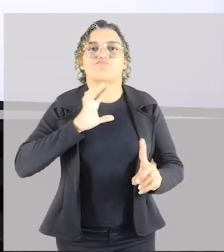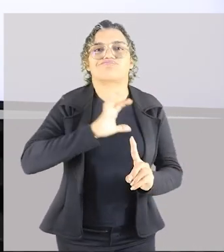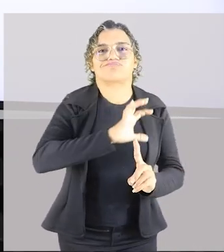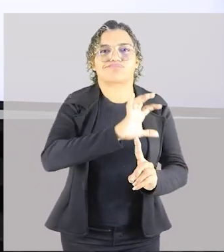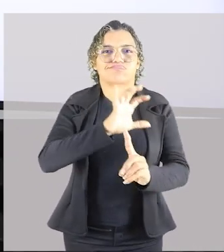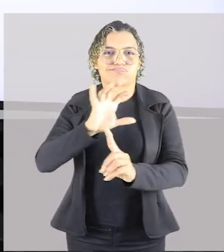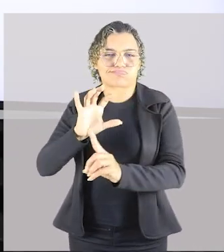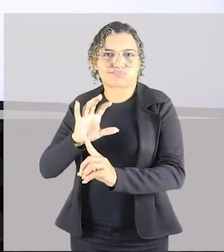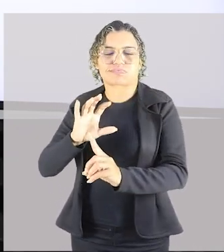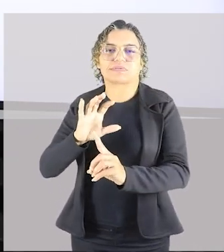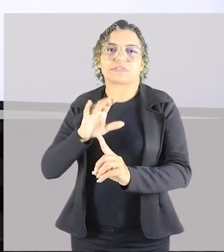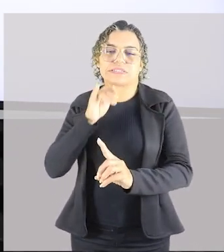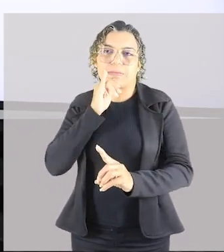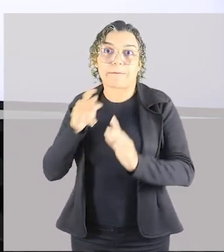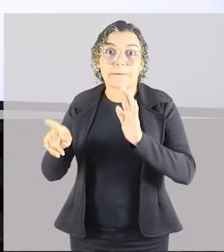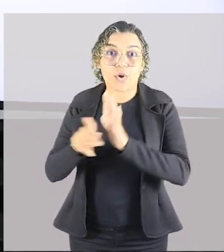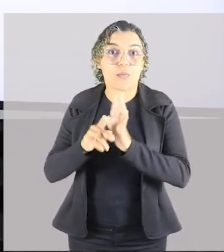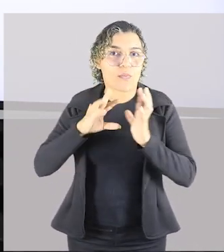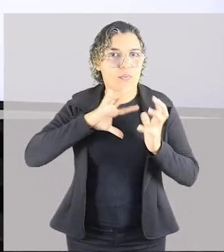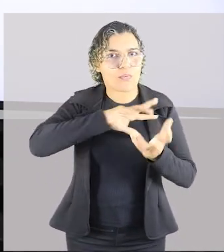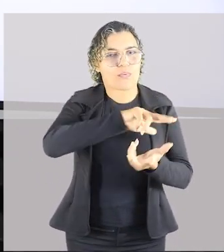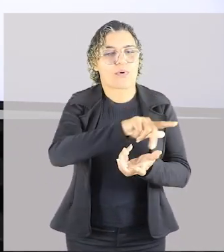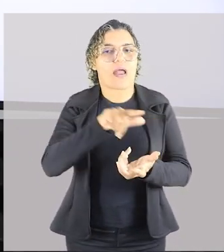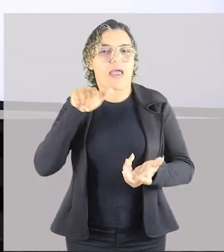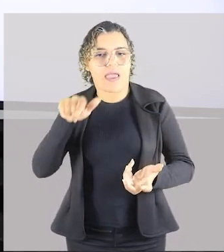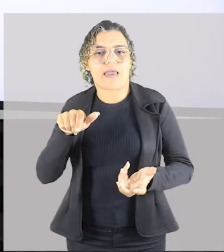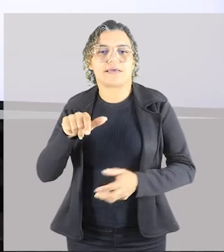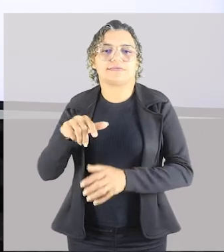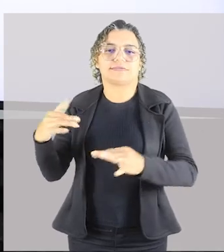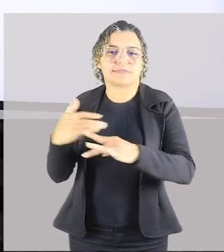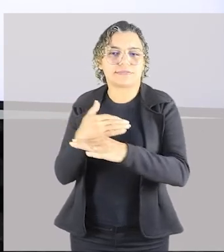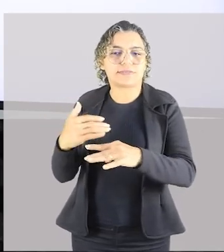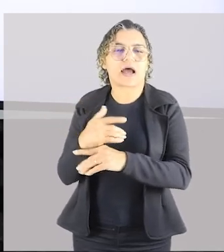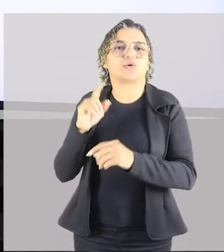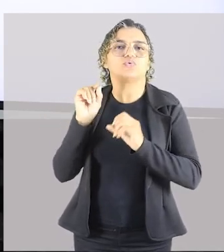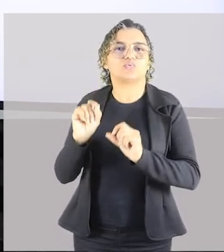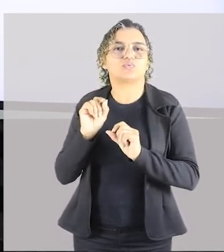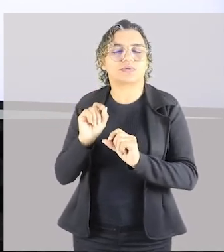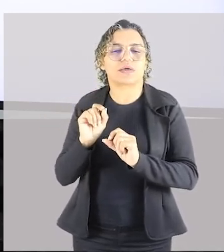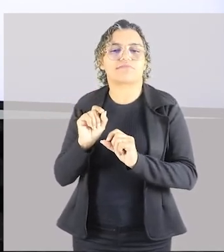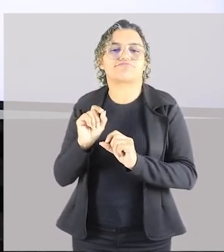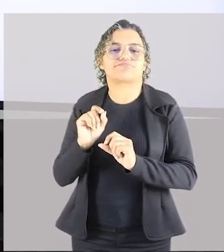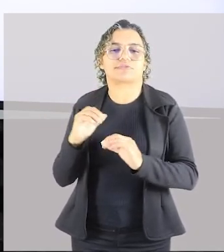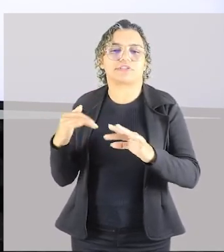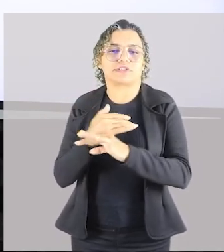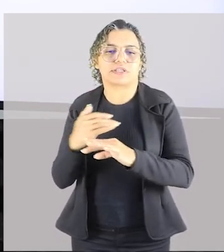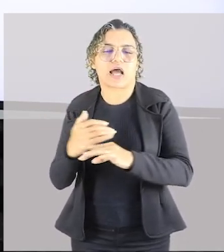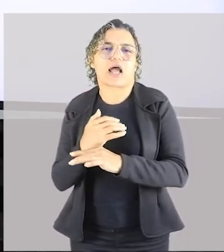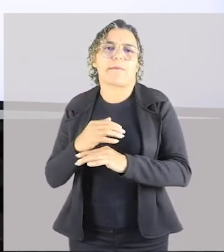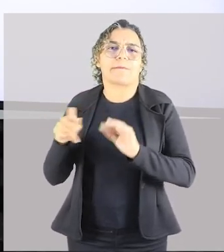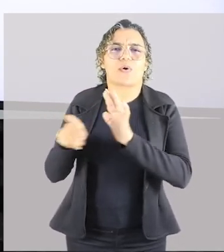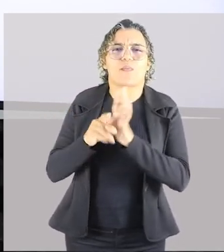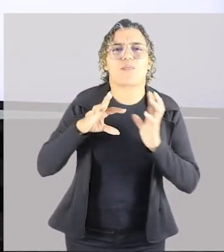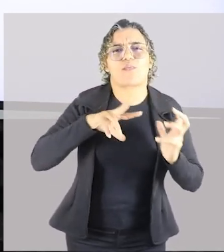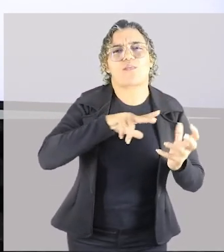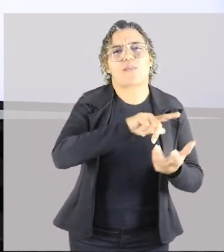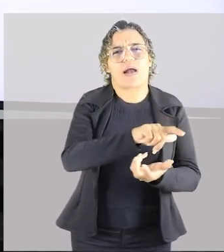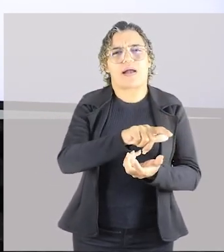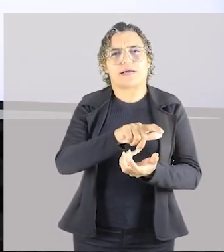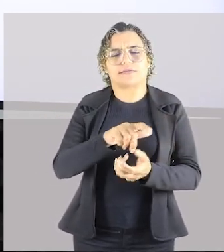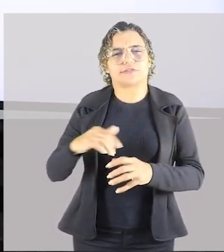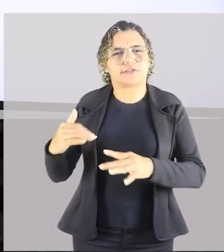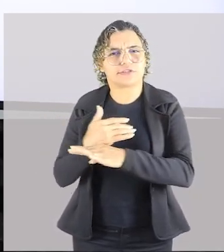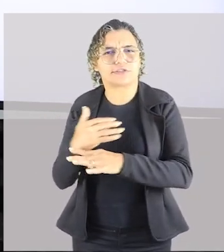em escala mundial. Então são consideradas também como cidades, né, como metrópoles mundiais, tá certo? Cidades